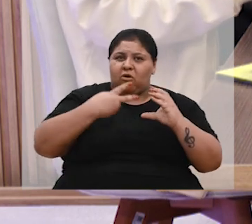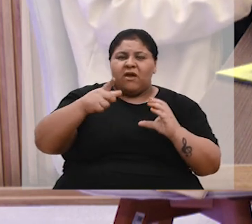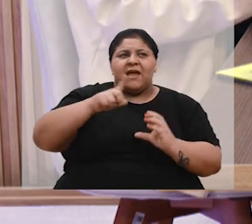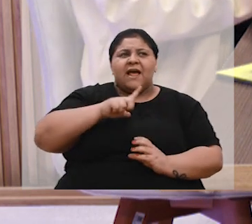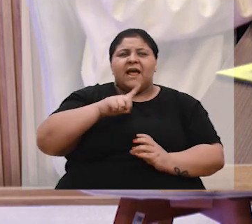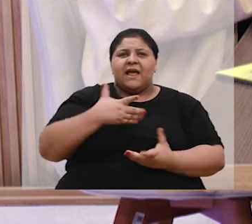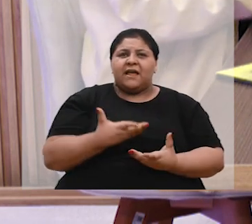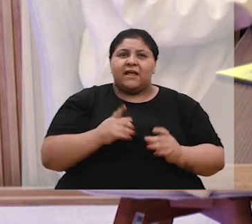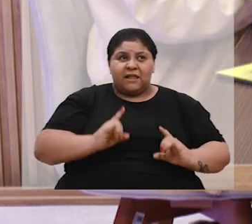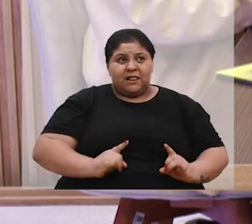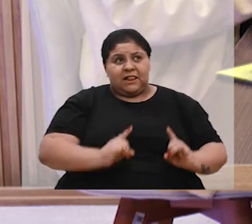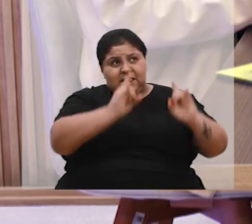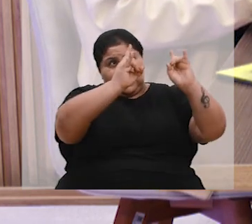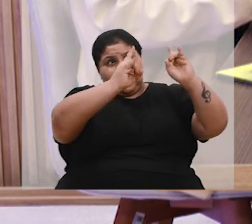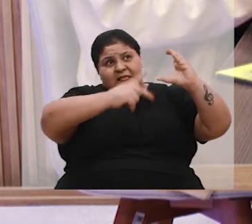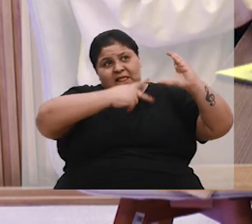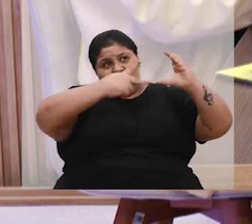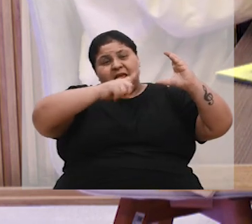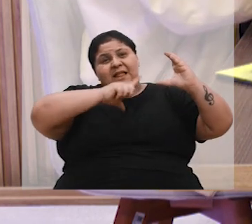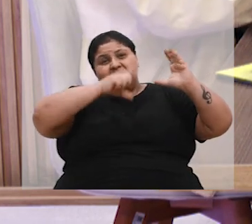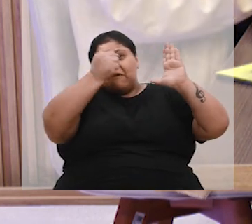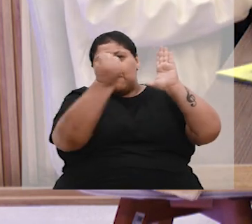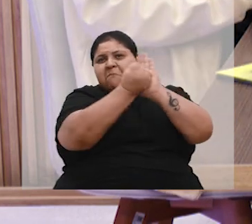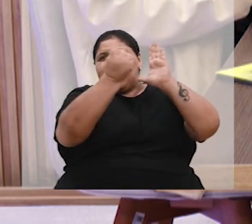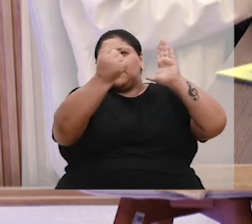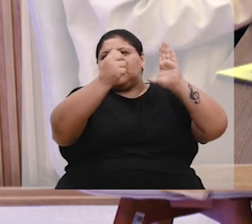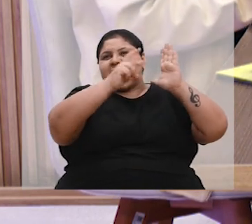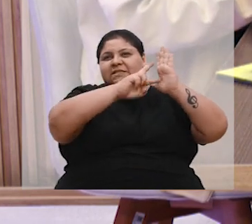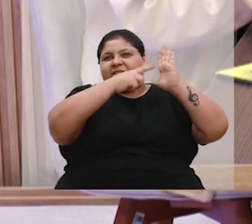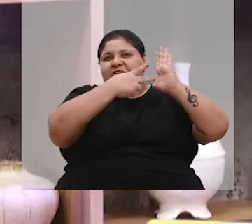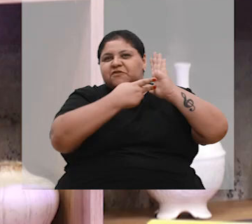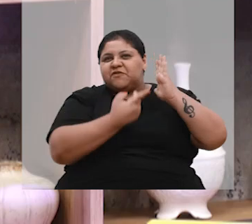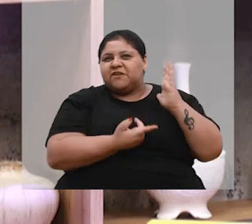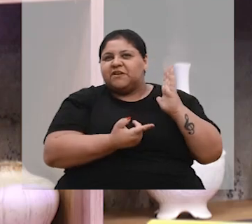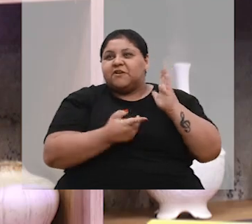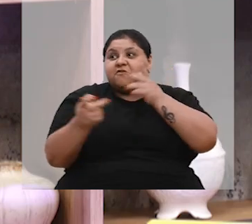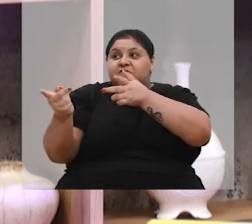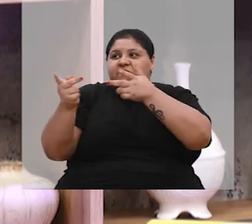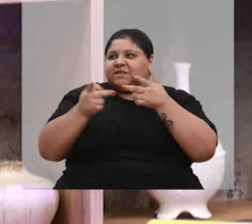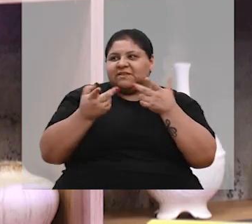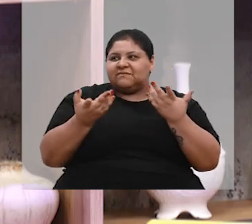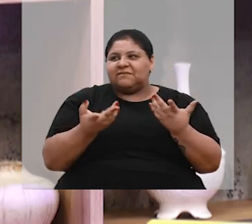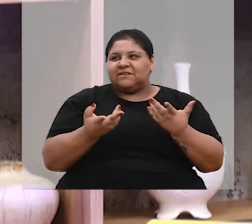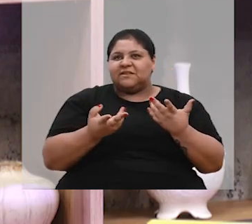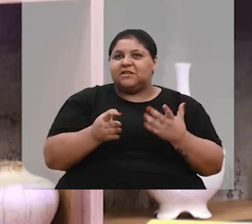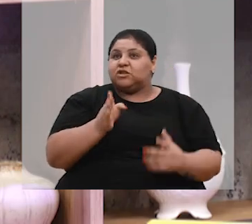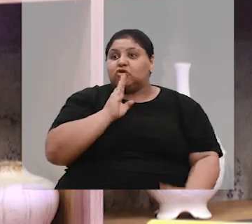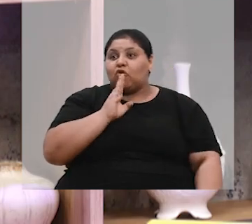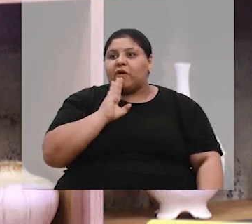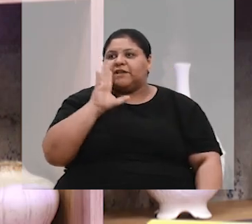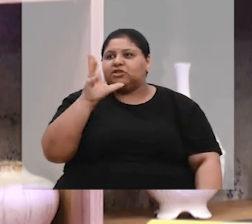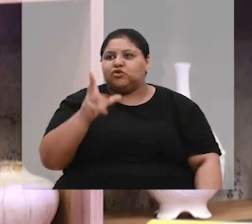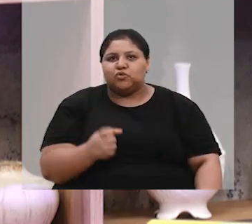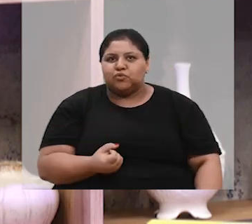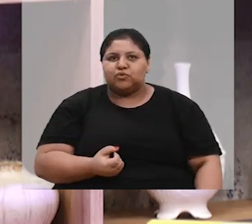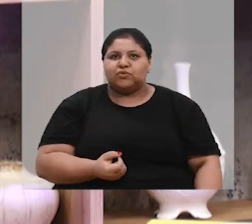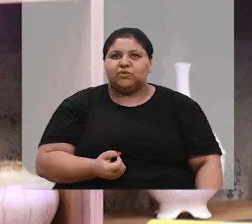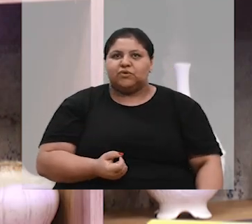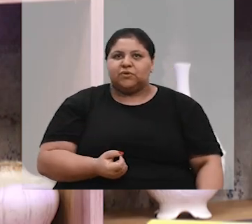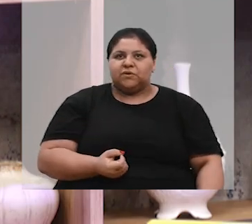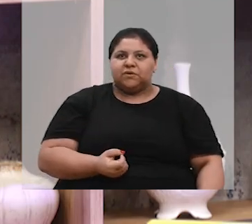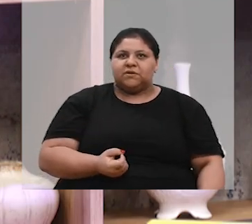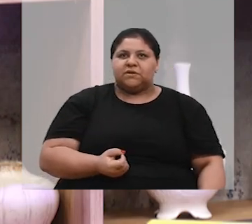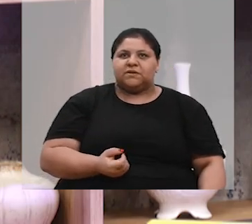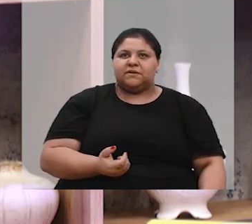tem o prédio da Câmara hoje tem vários simbolismos, né, que quem passa por aqui, visita, acaba não conhecendo um pouco